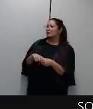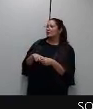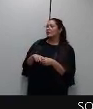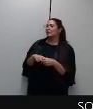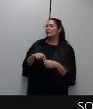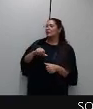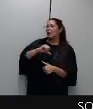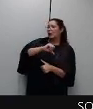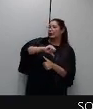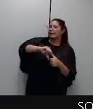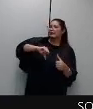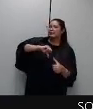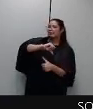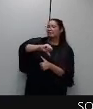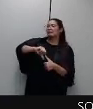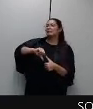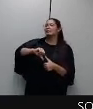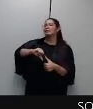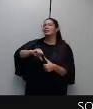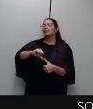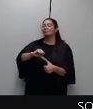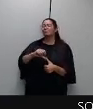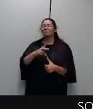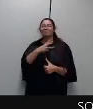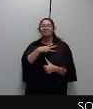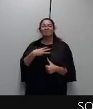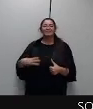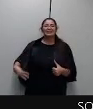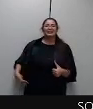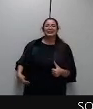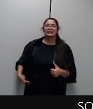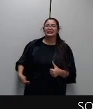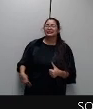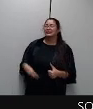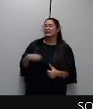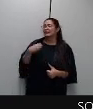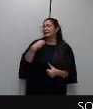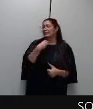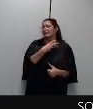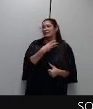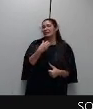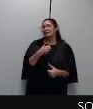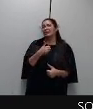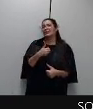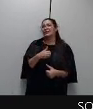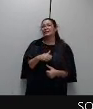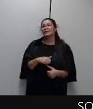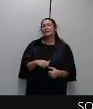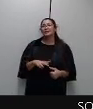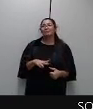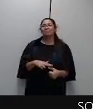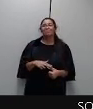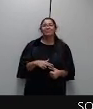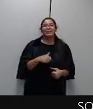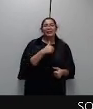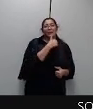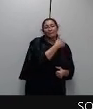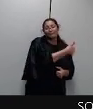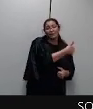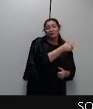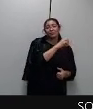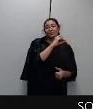processo da relatoria do ministro Napoleão item 3 agravo em recurso especial de número